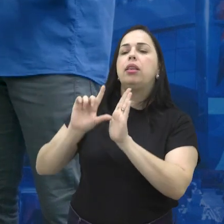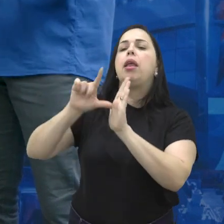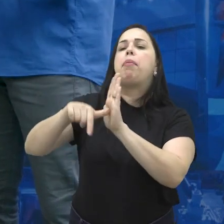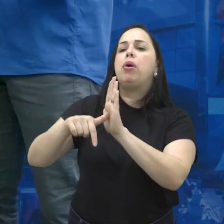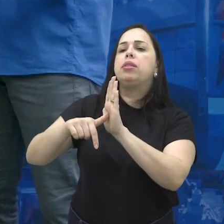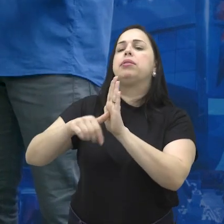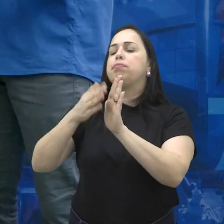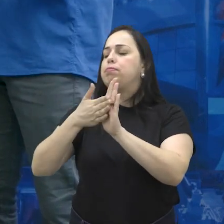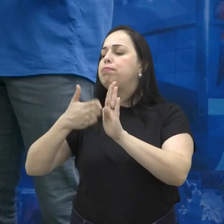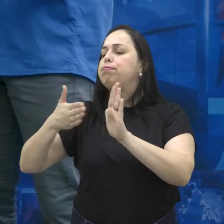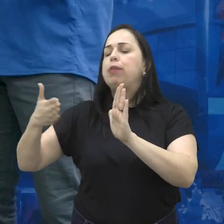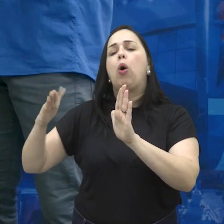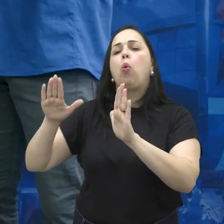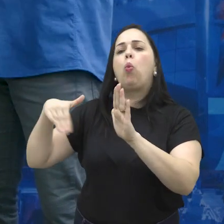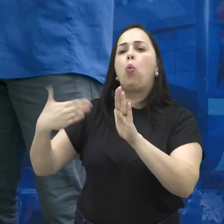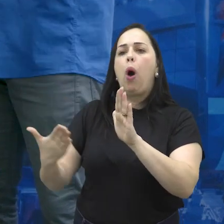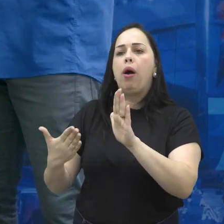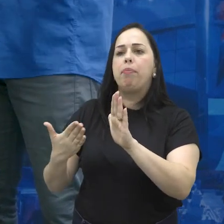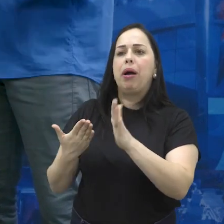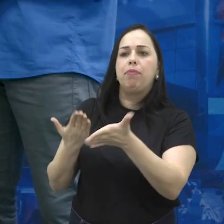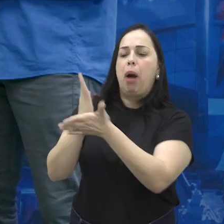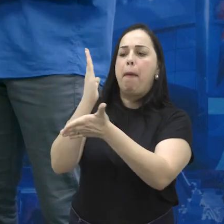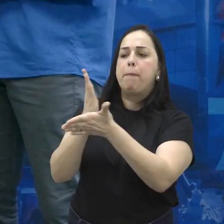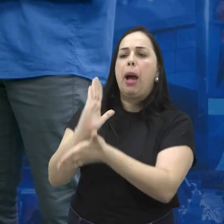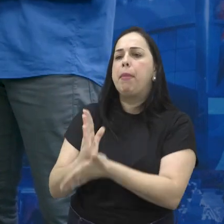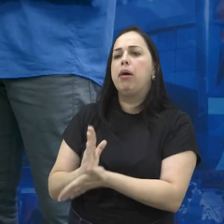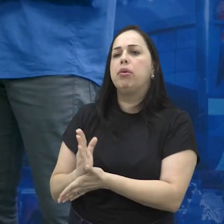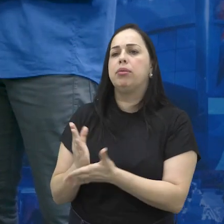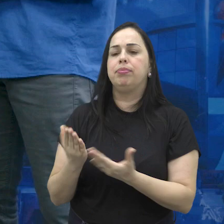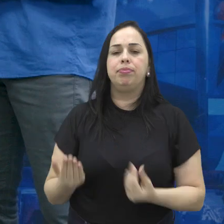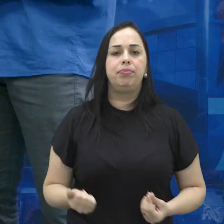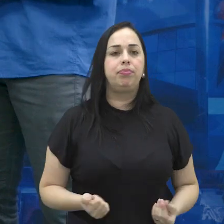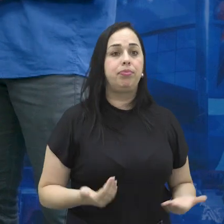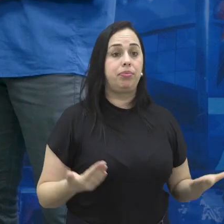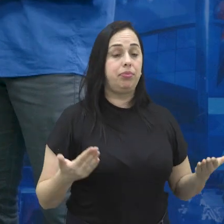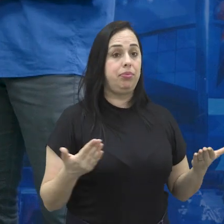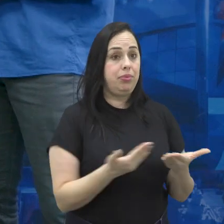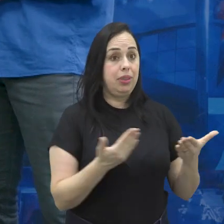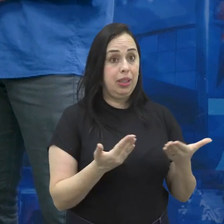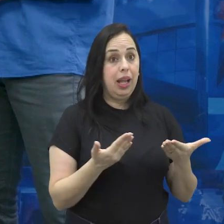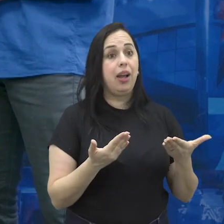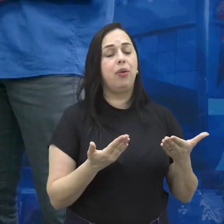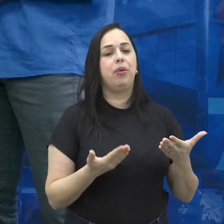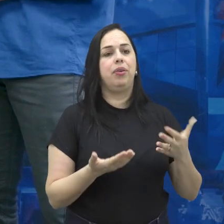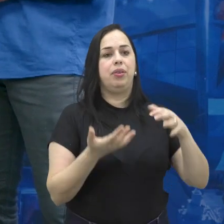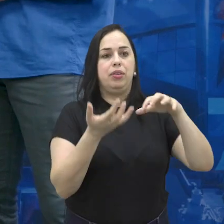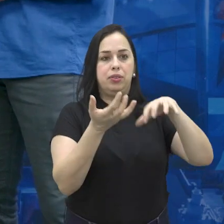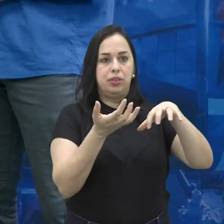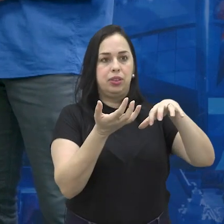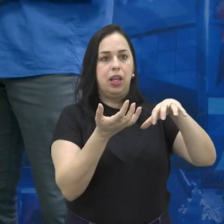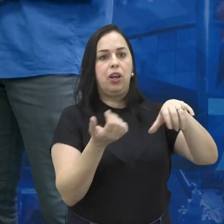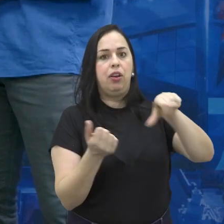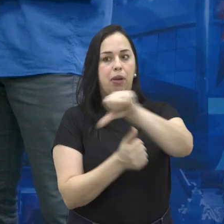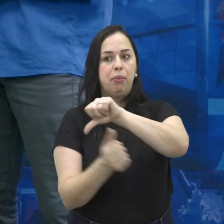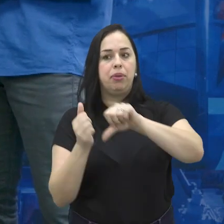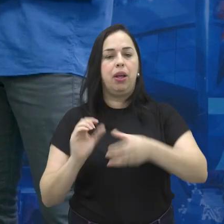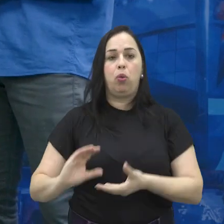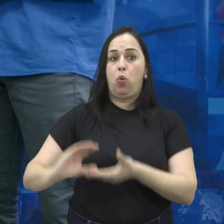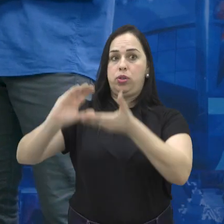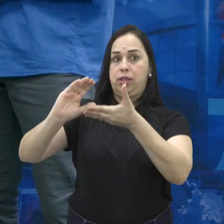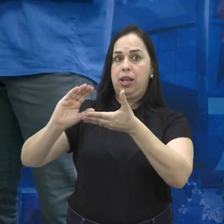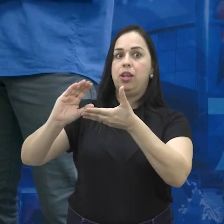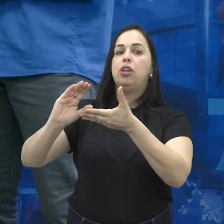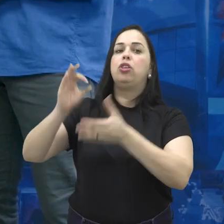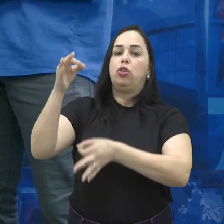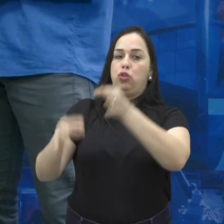etapas? O que precisa para essa pauta ir adiante? Bom, agora ela vai para o Conselho de Constituição e Justiça. Lá